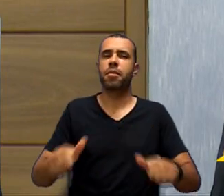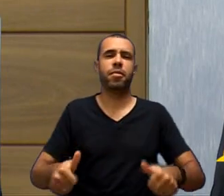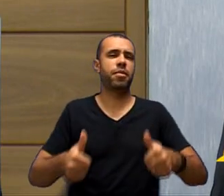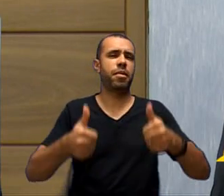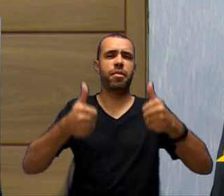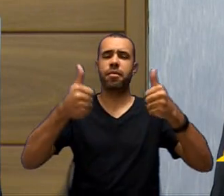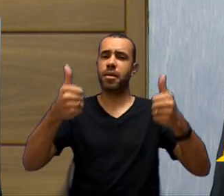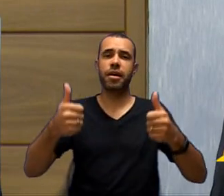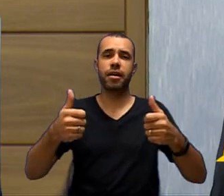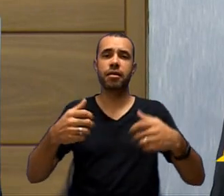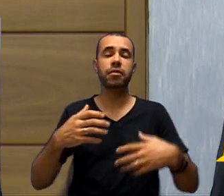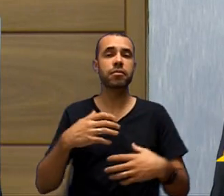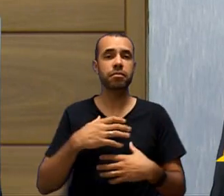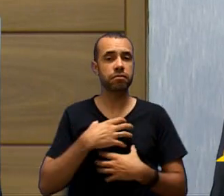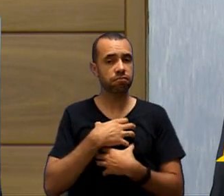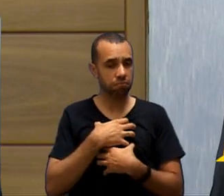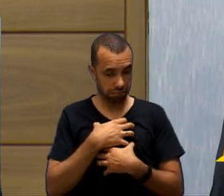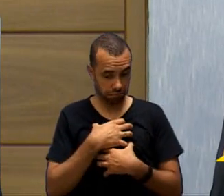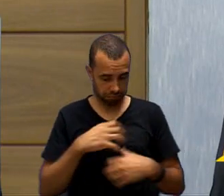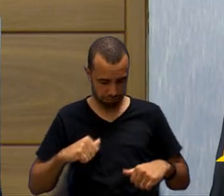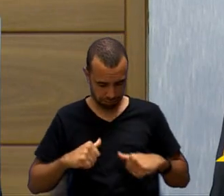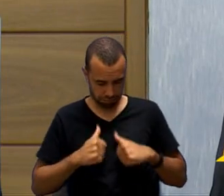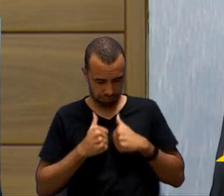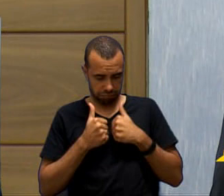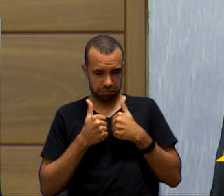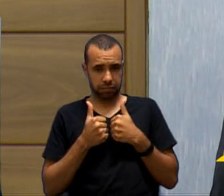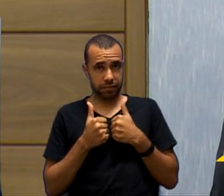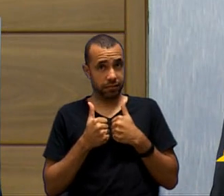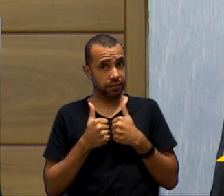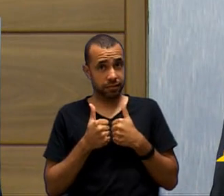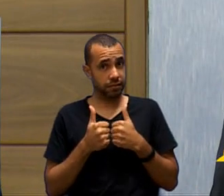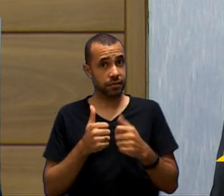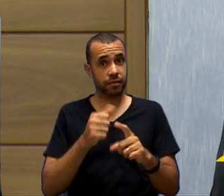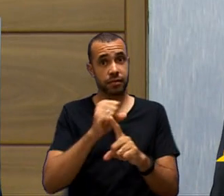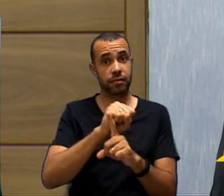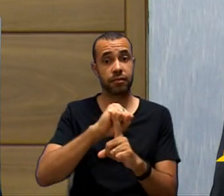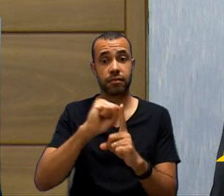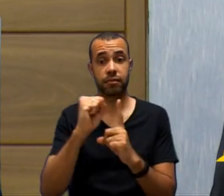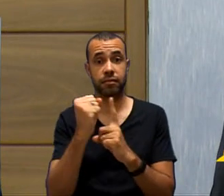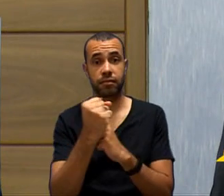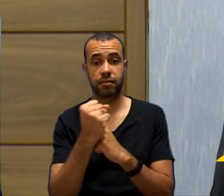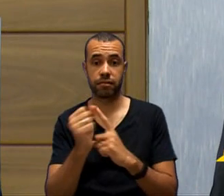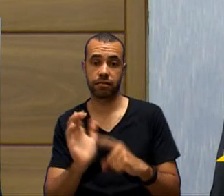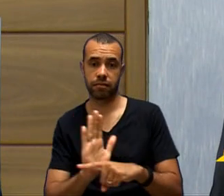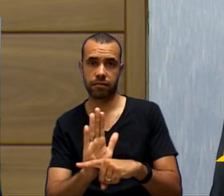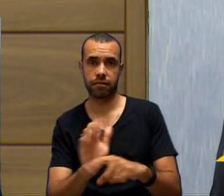para nós? Não. Melhores para a sociedade que a gente vive.